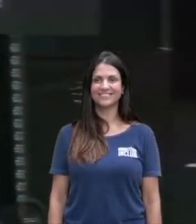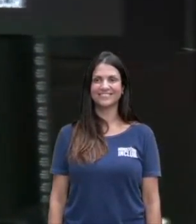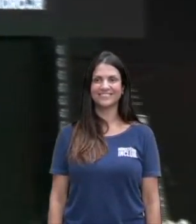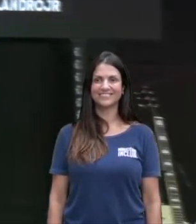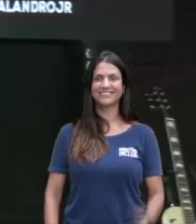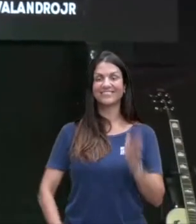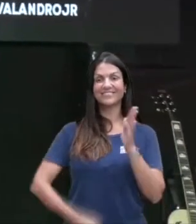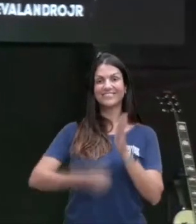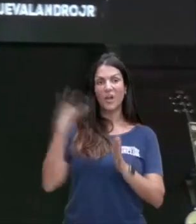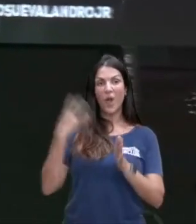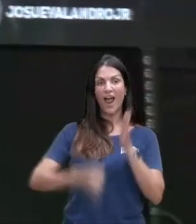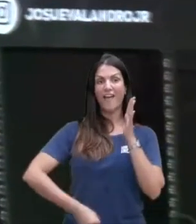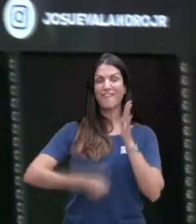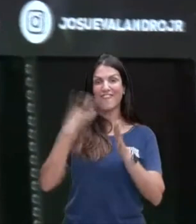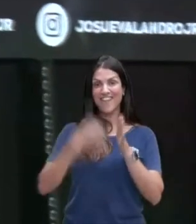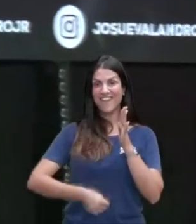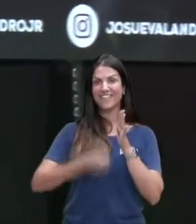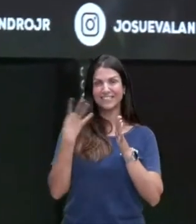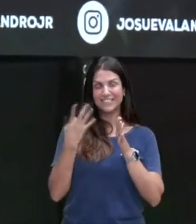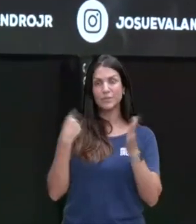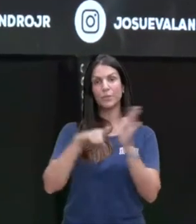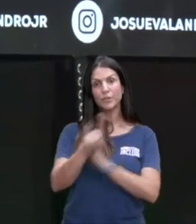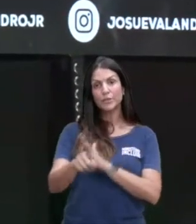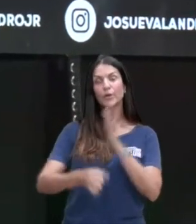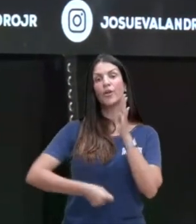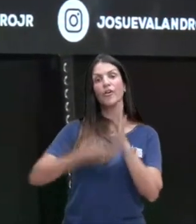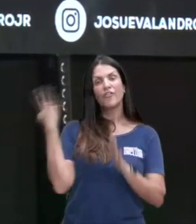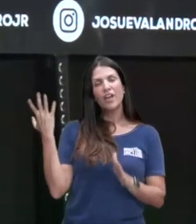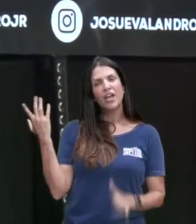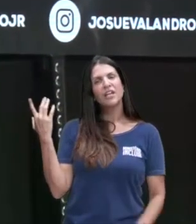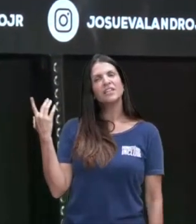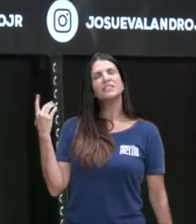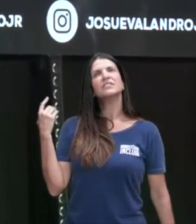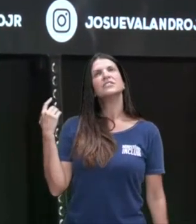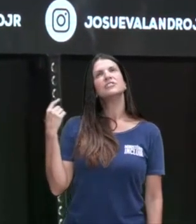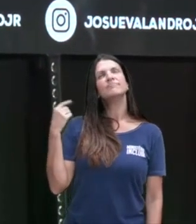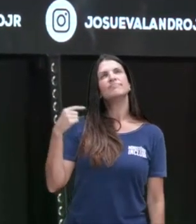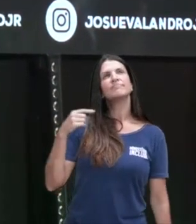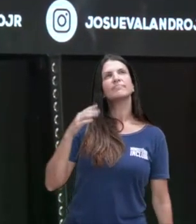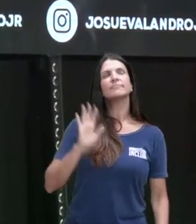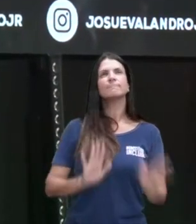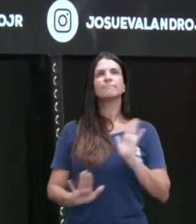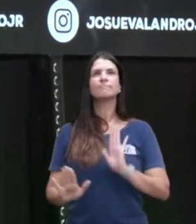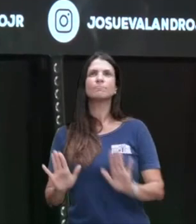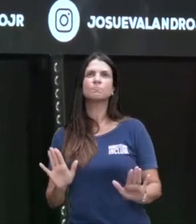em quantas vezes e a gente porque a gente